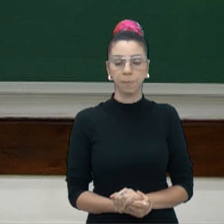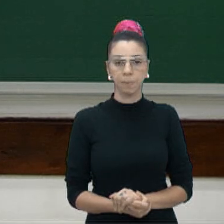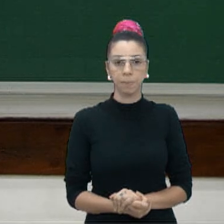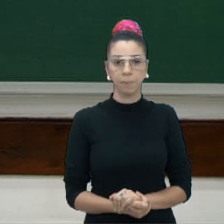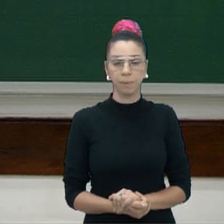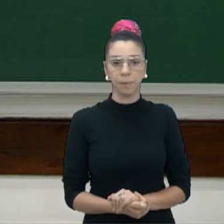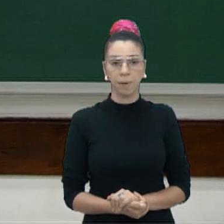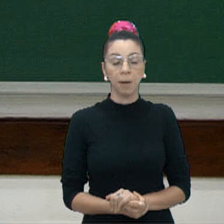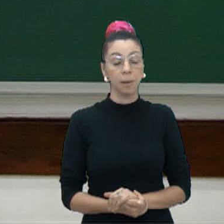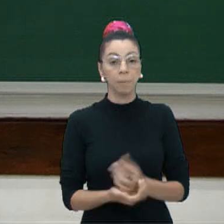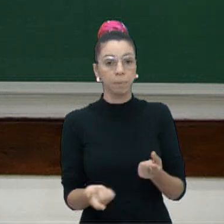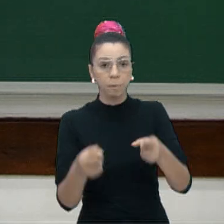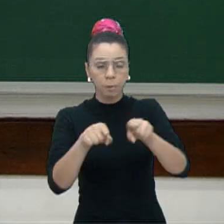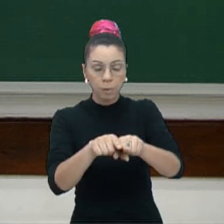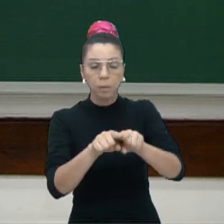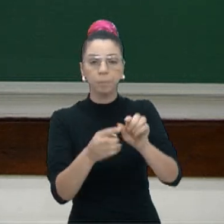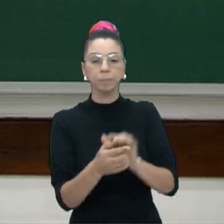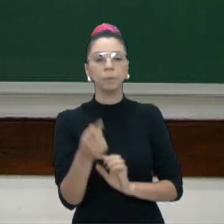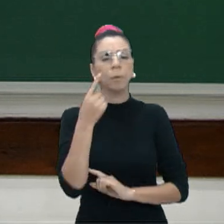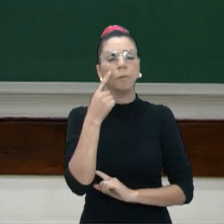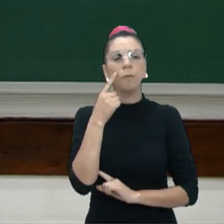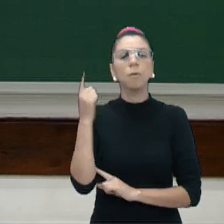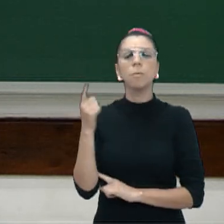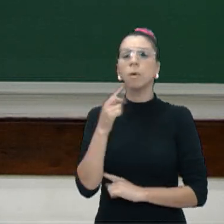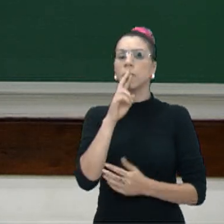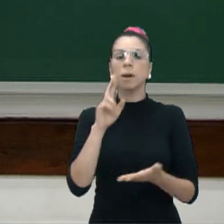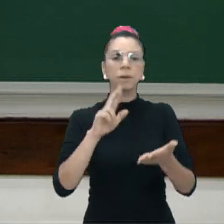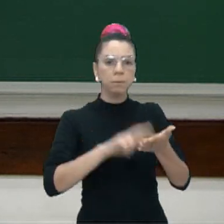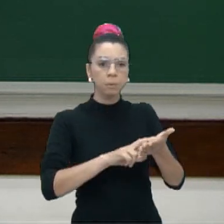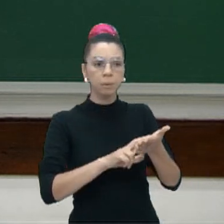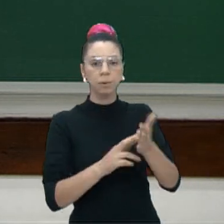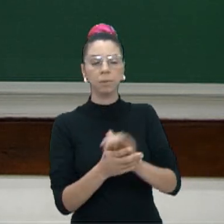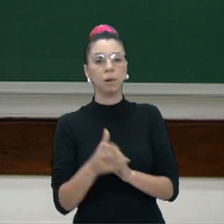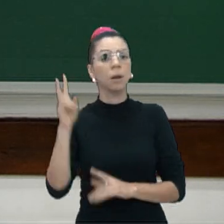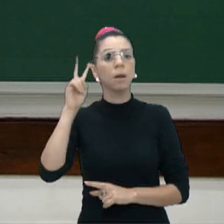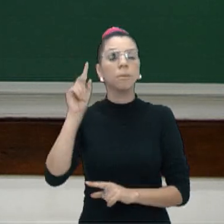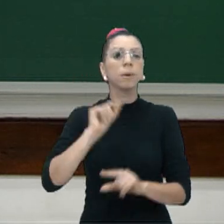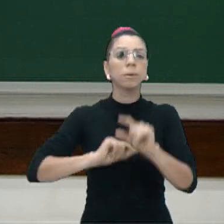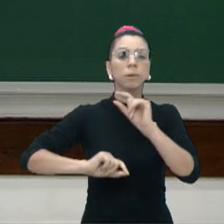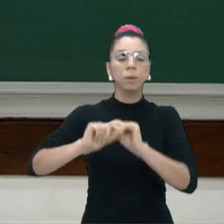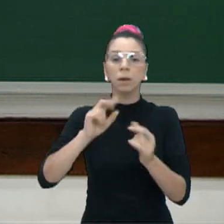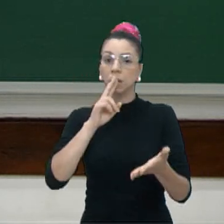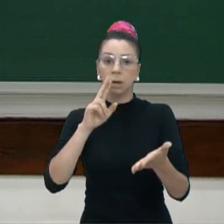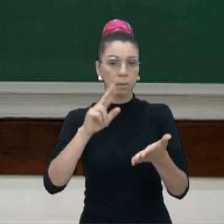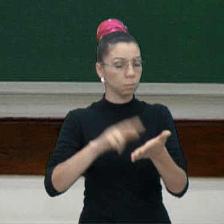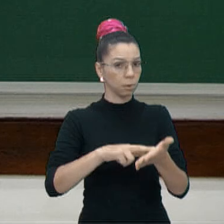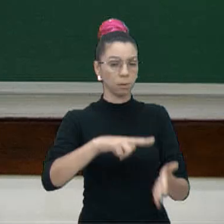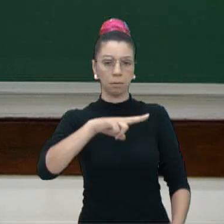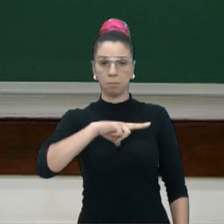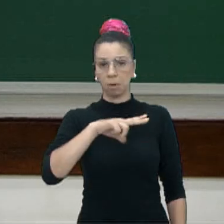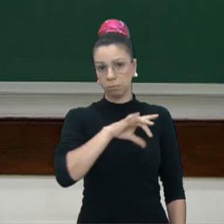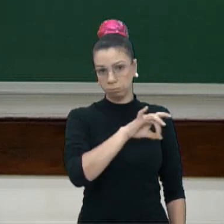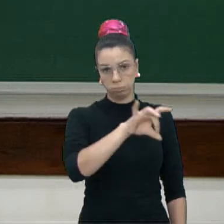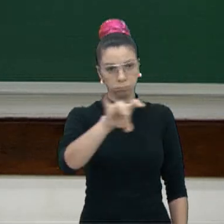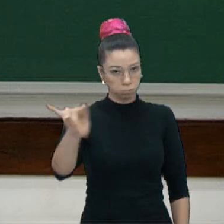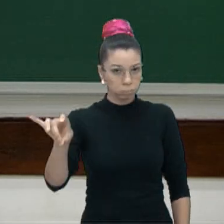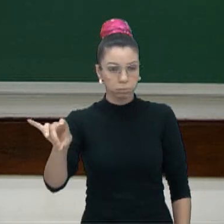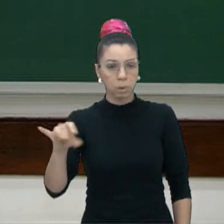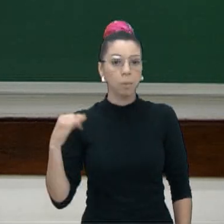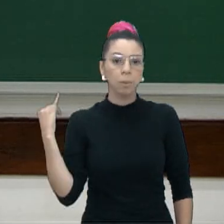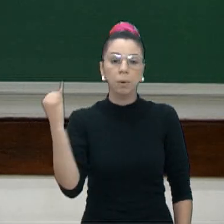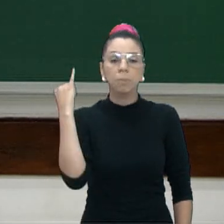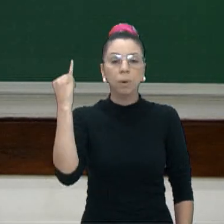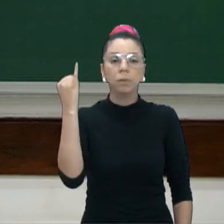Olá, voltamos. Vamos ver a resposta à atividade. Lembrando sempre que as respostas são sugestões, o que importa é a